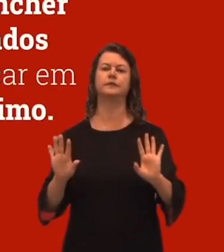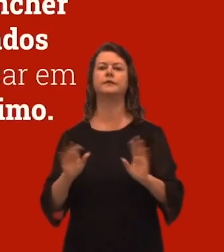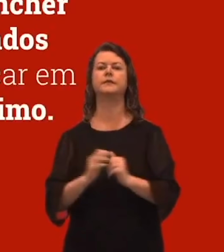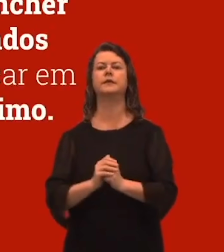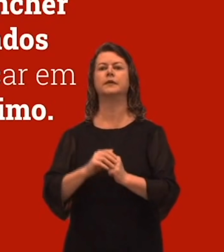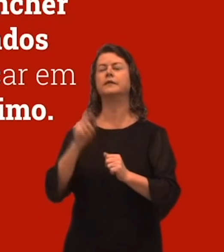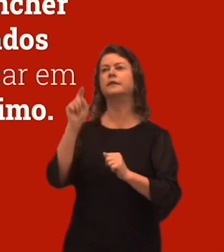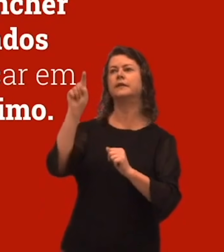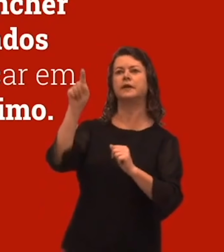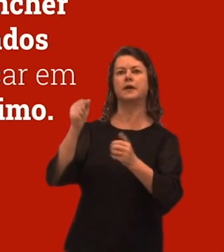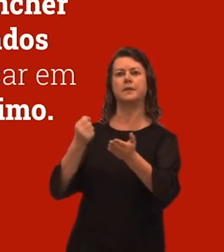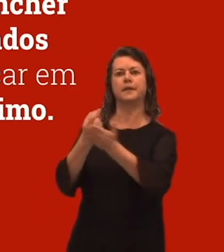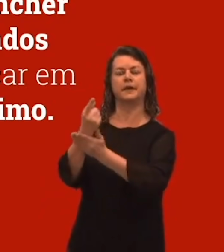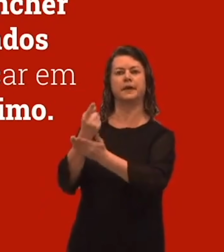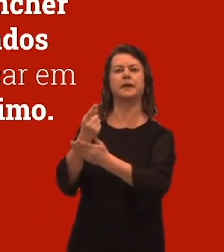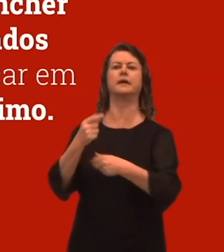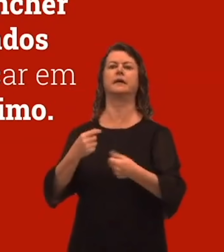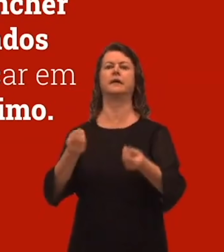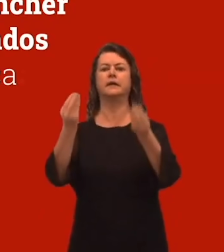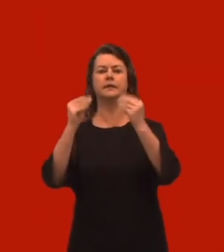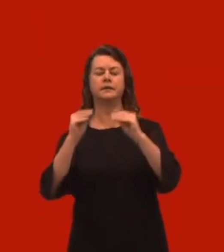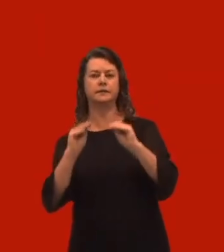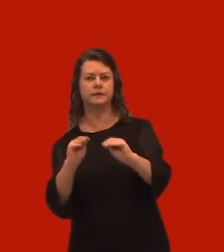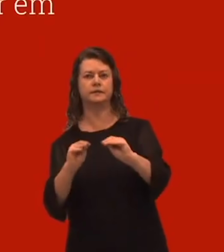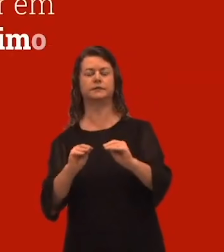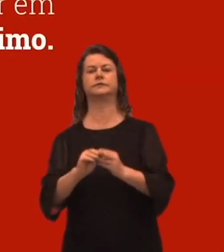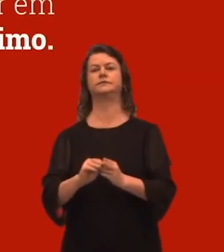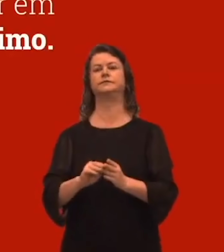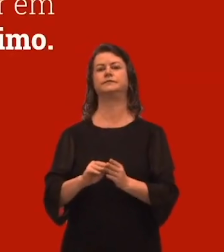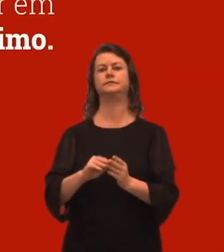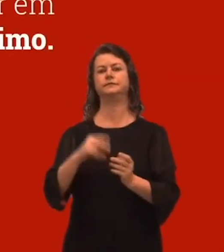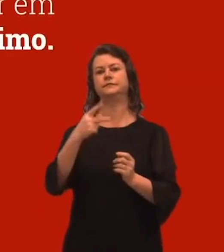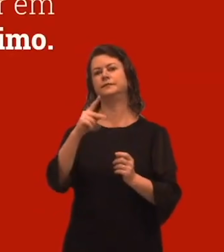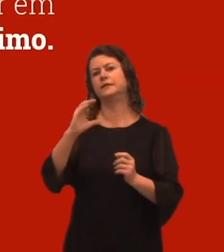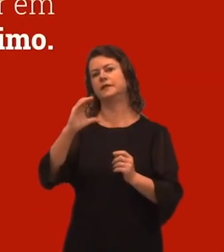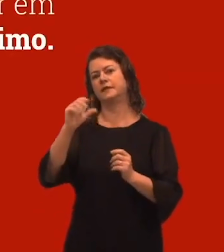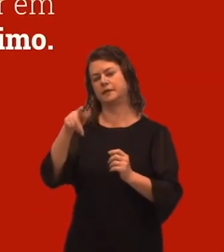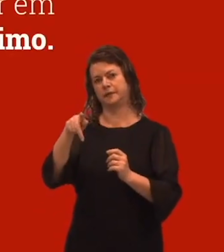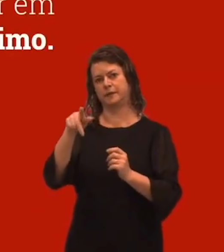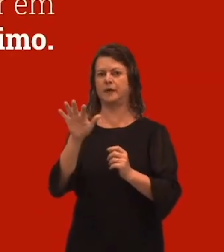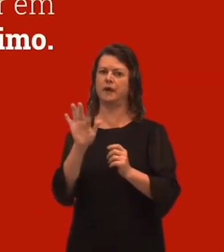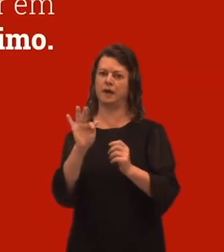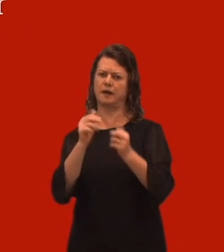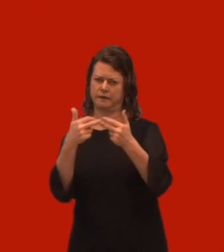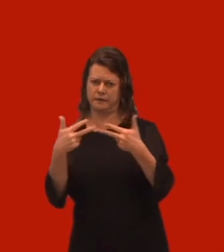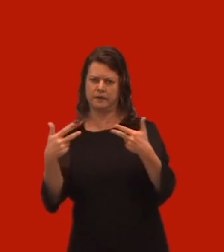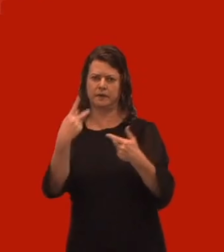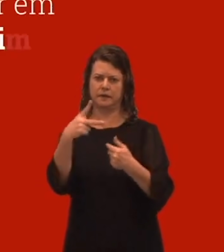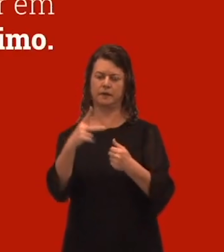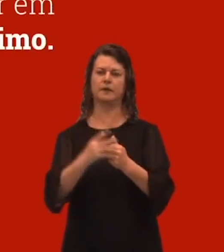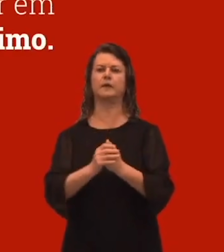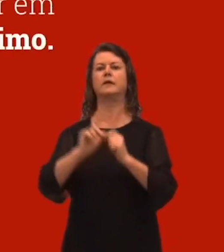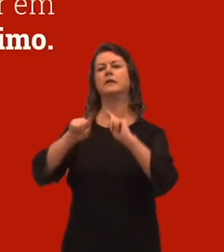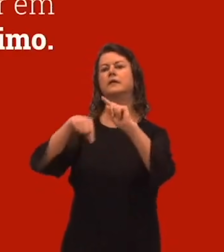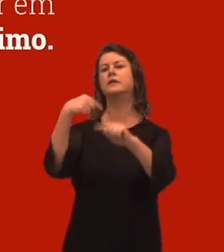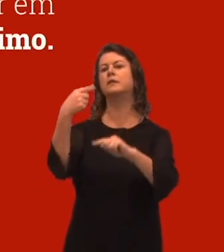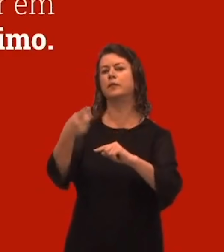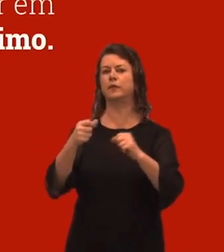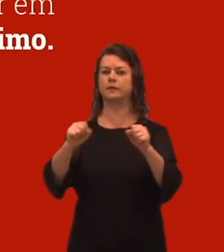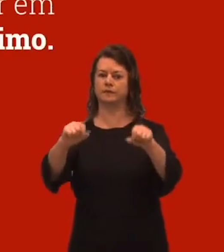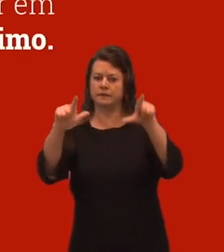clicar em próximo, o sexto passo, né, clicou em próximo, o sétimo passo, mais uma